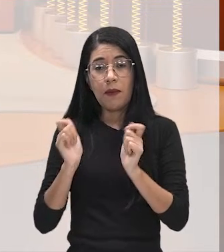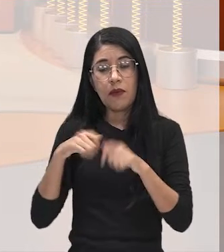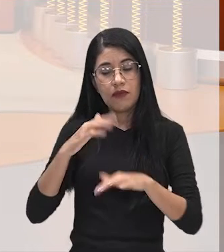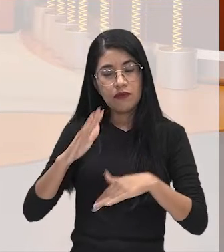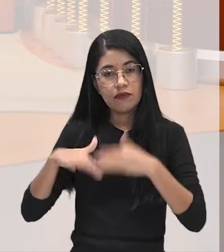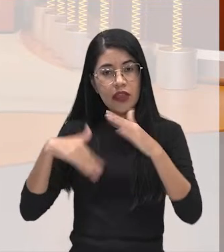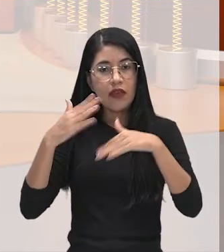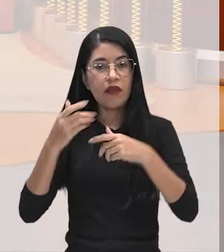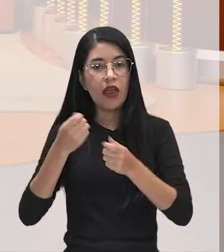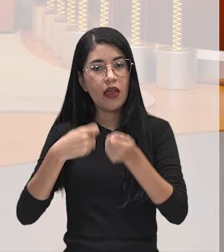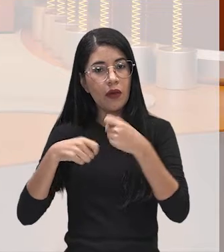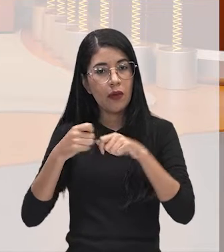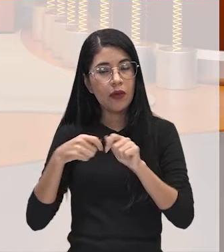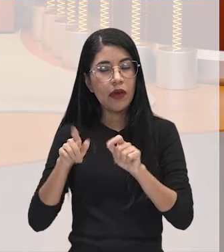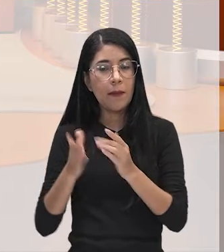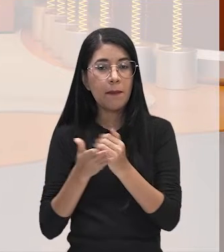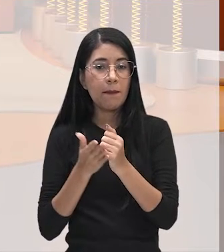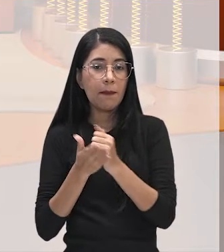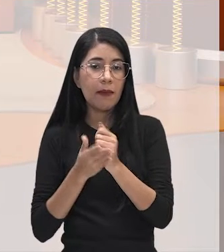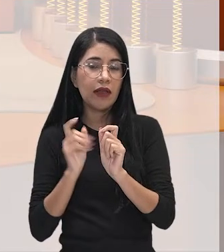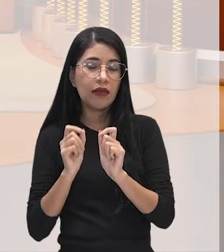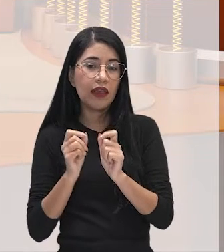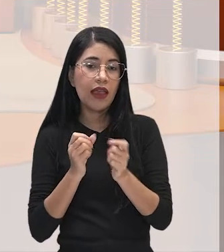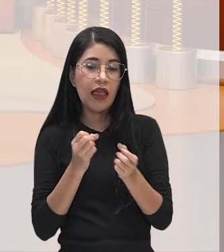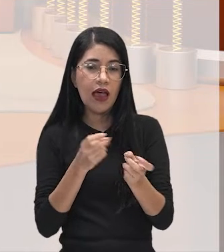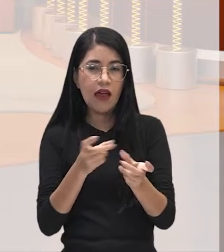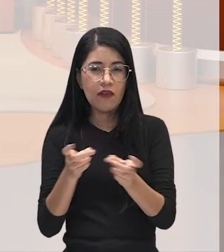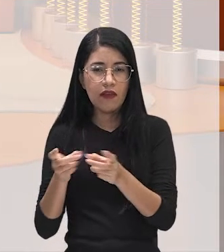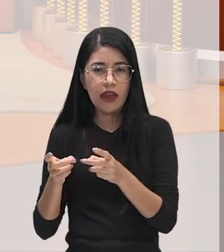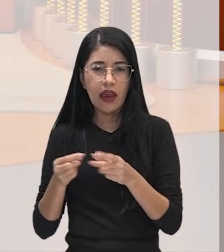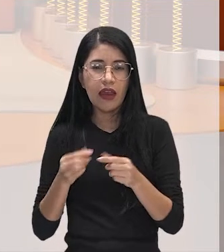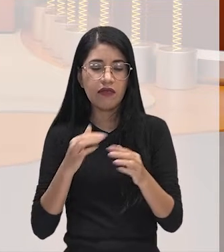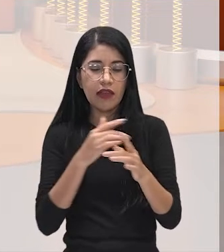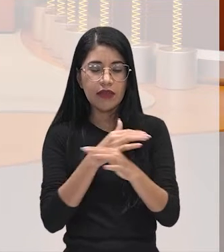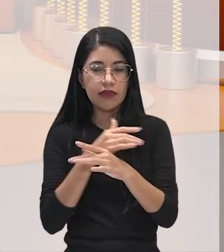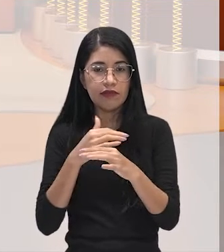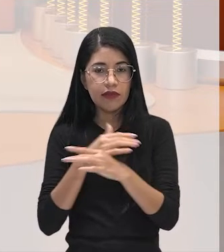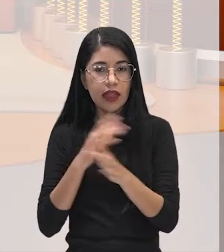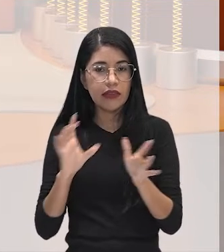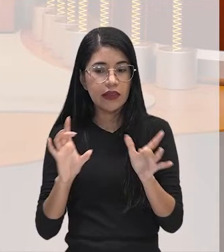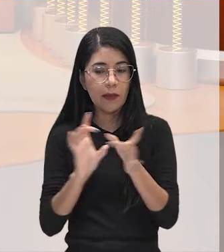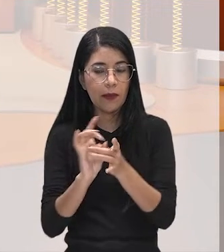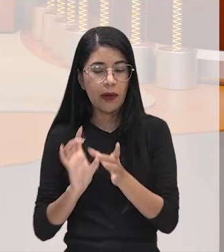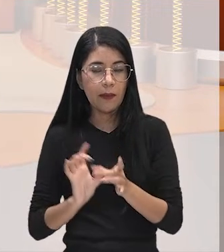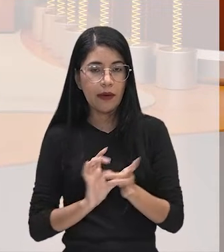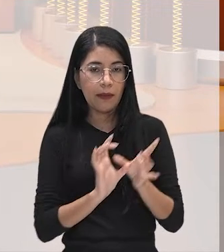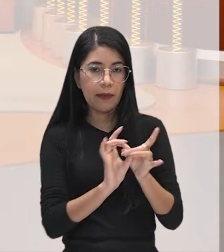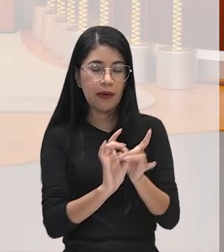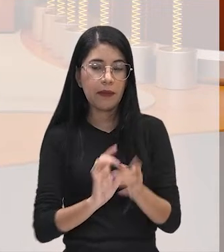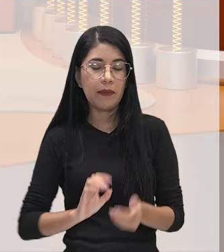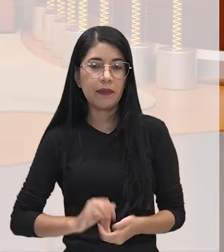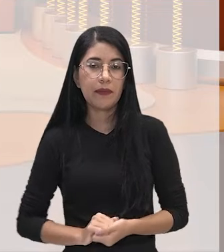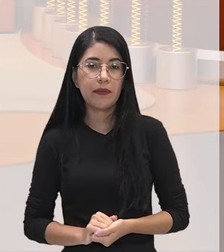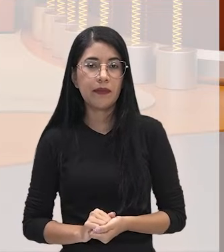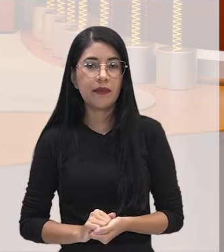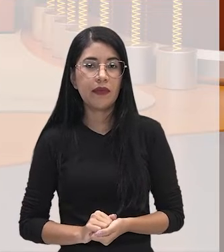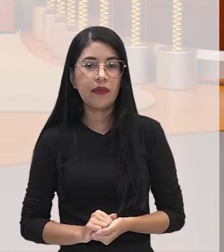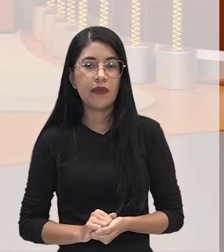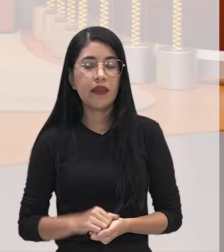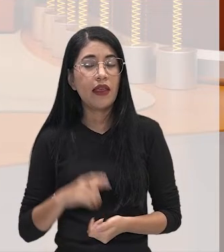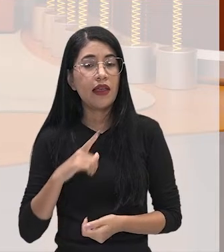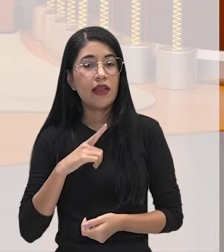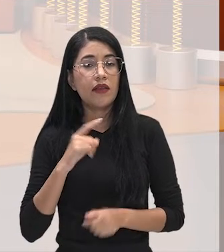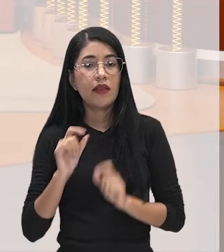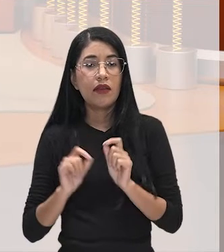da economia baseada, então, no comércio entre as várias cidades englobadas pelo Império Persa. Vocês têm, então, aí, olha